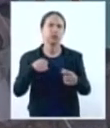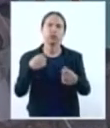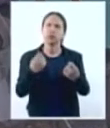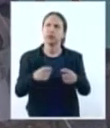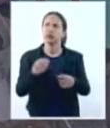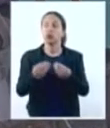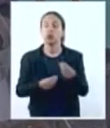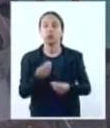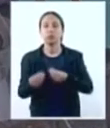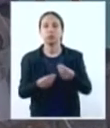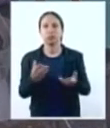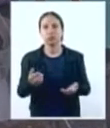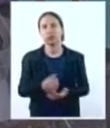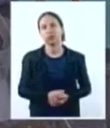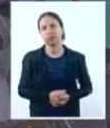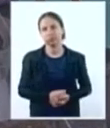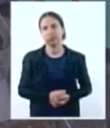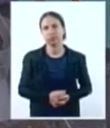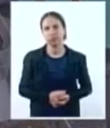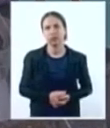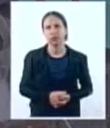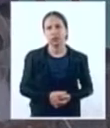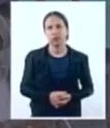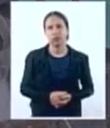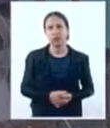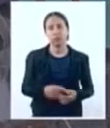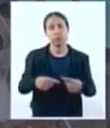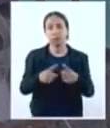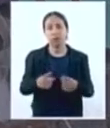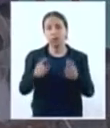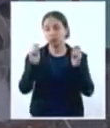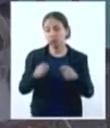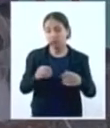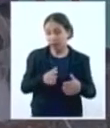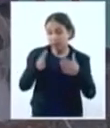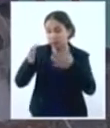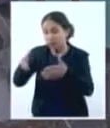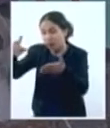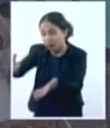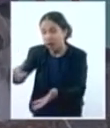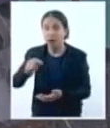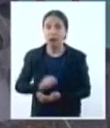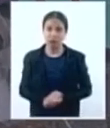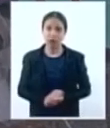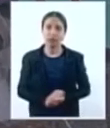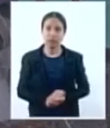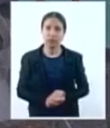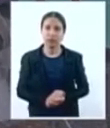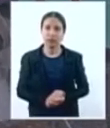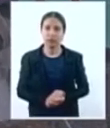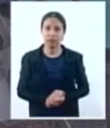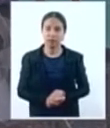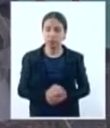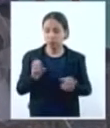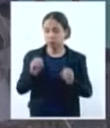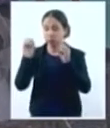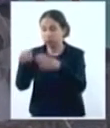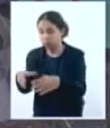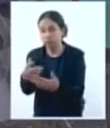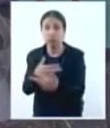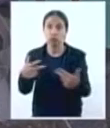lugar que eu tenho para jogar é aquele local. Então, a pilha, né, inutilizada, a pilha que acabou a bateria, tudo isso. Mas, vereador,